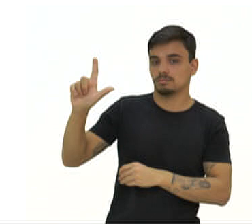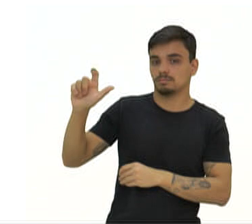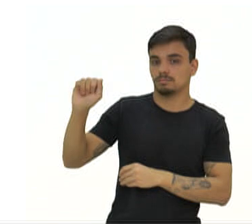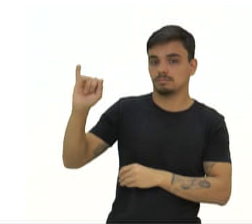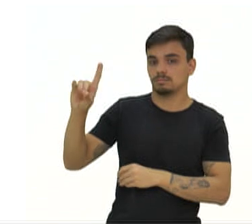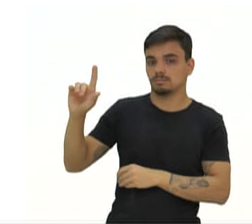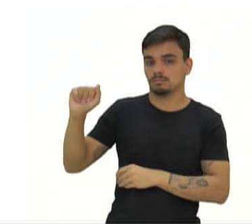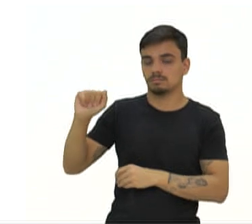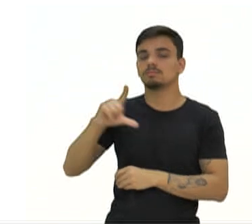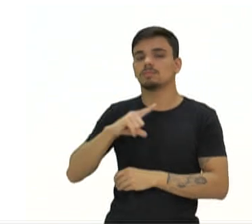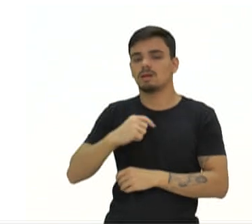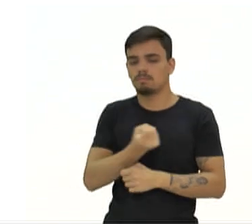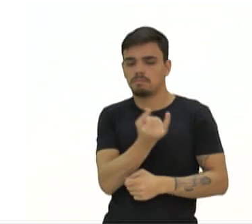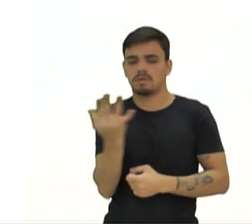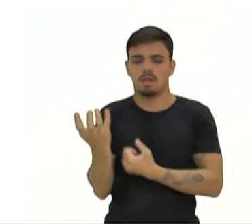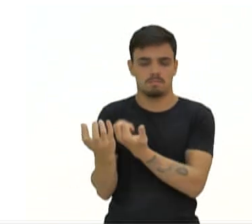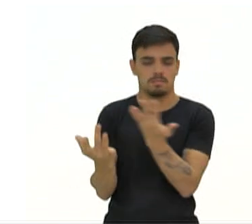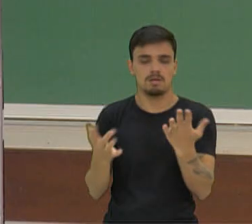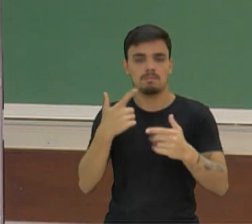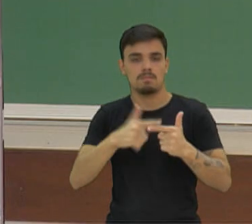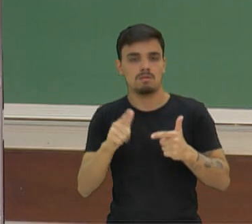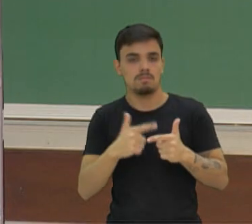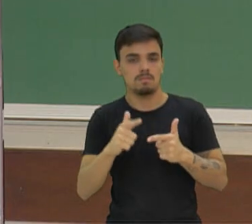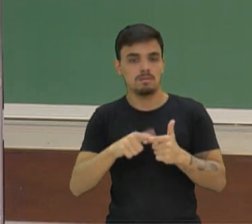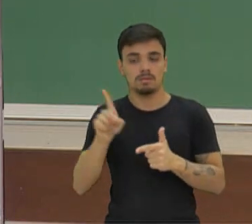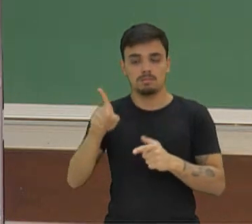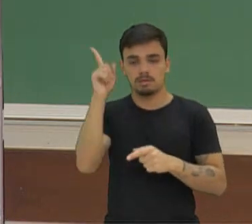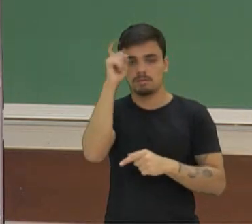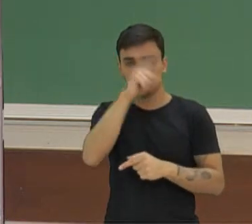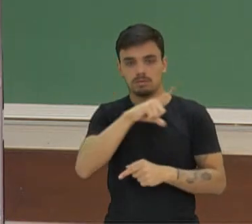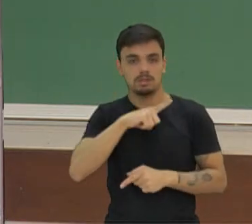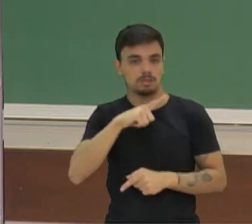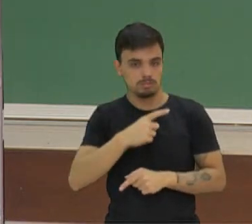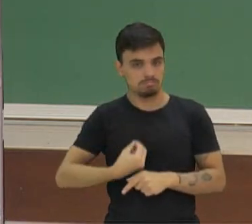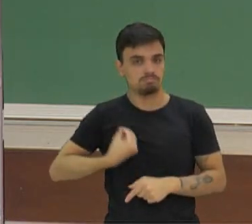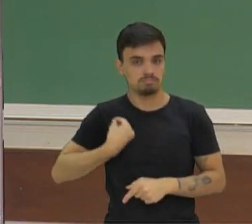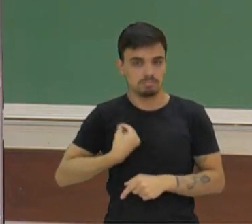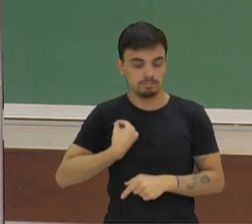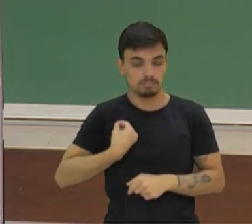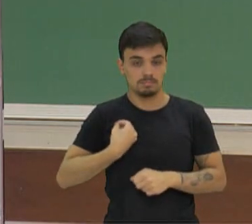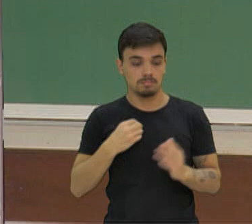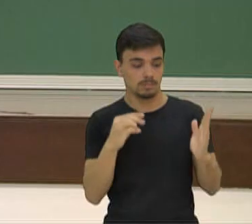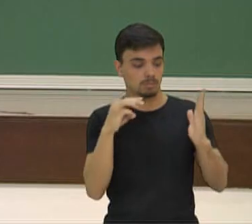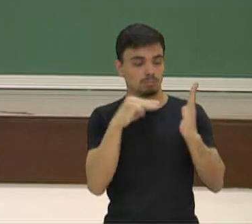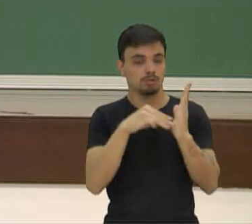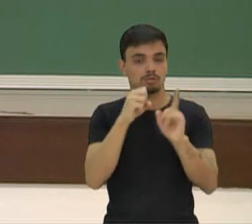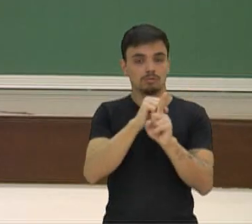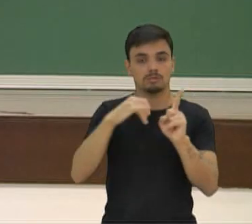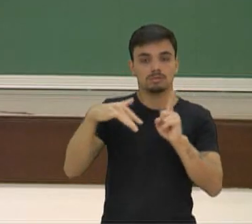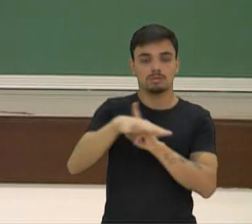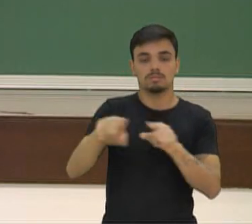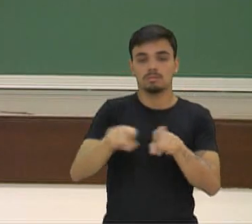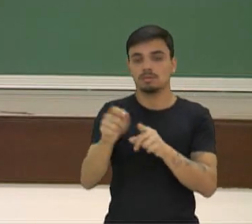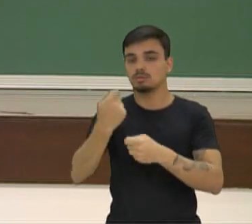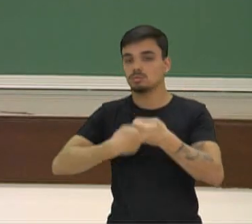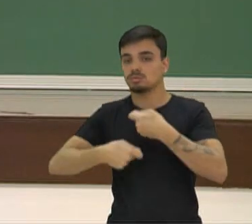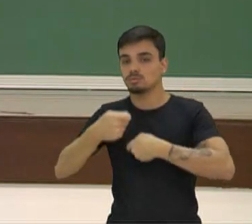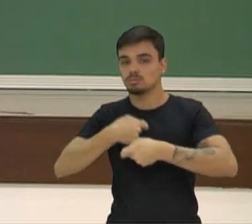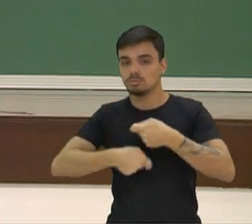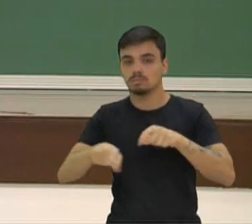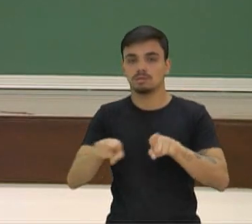de problemas e de dificuldades que essa província vivia. Motivos sociais,